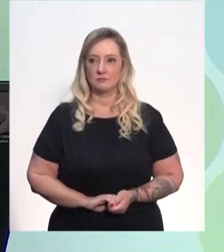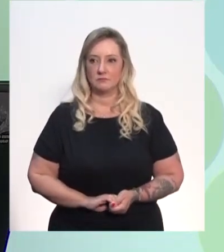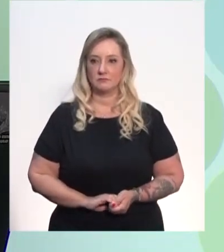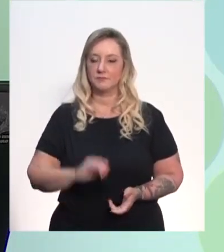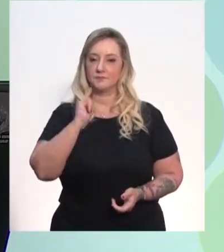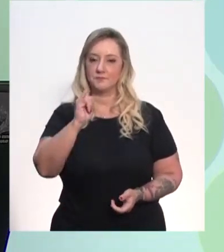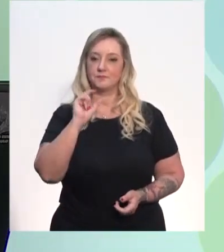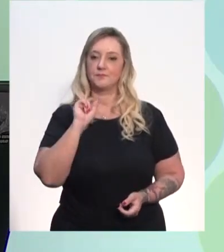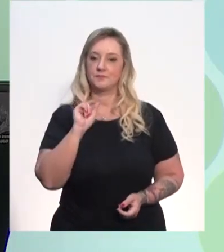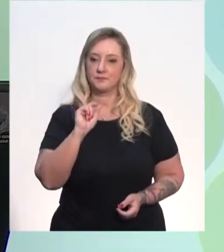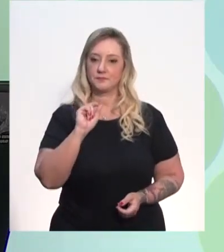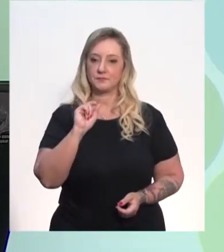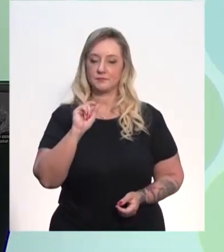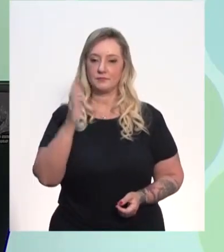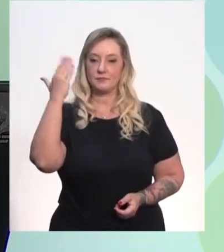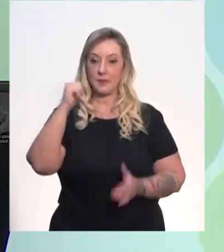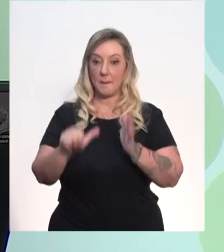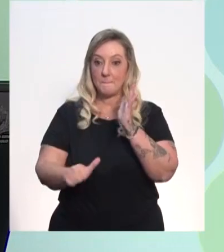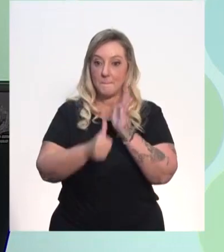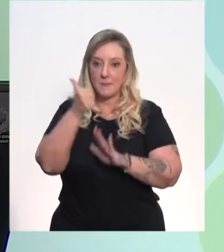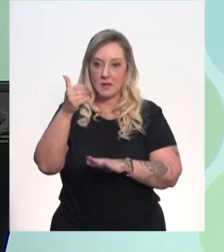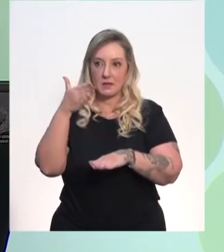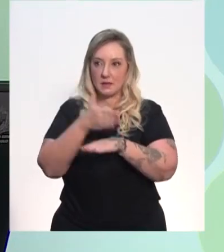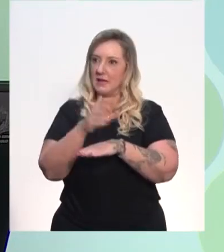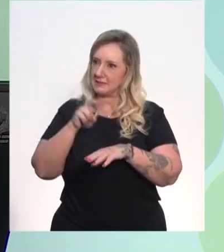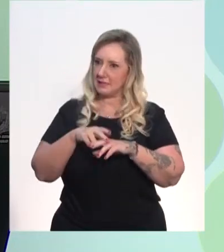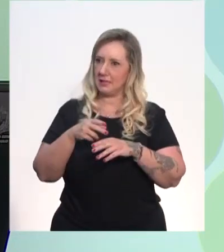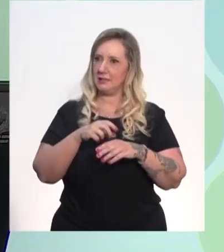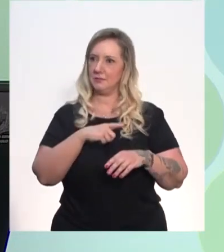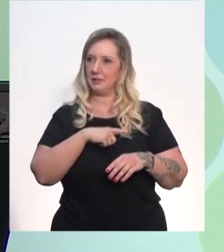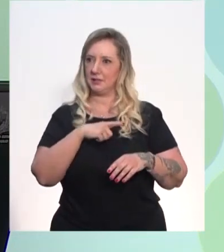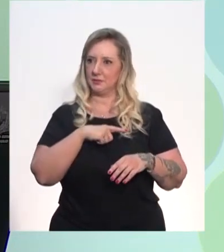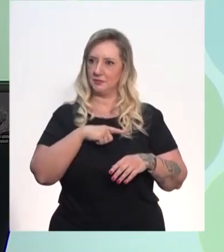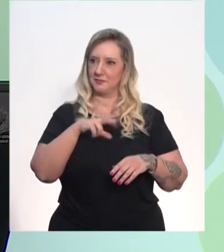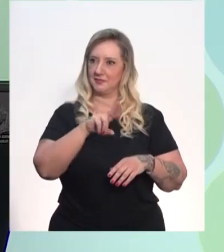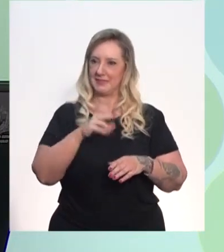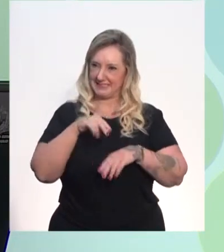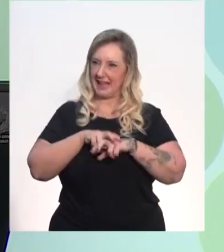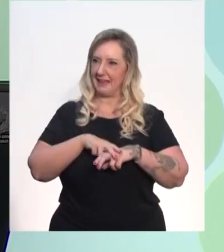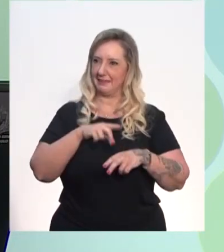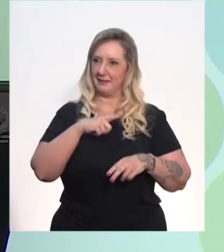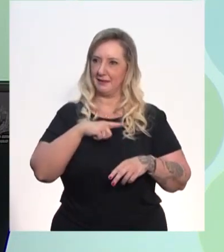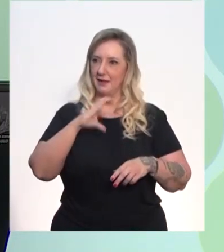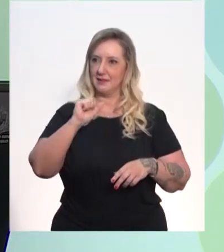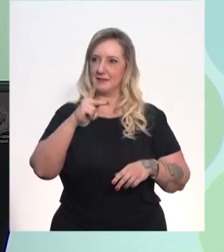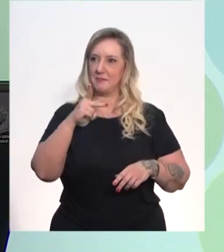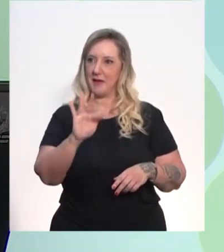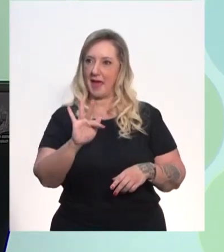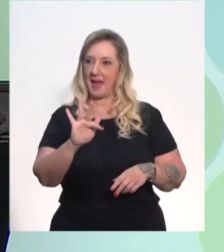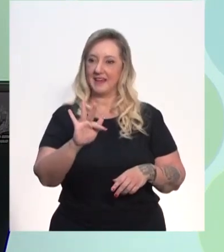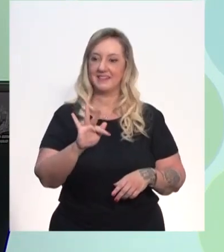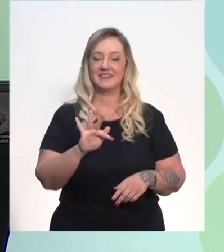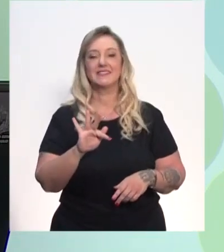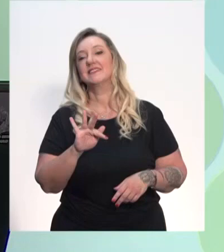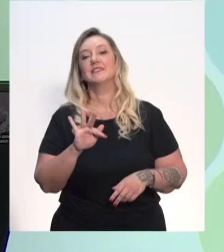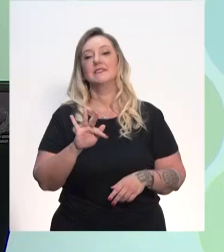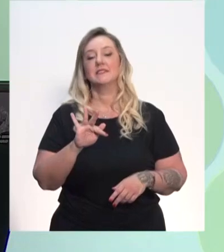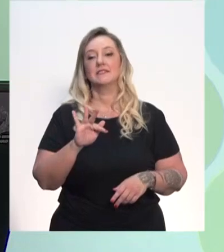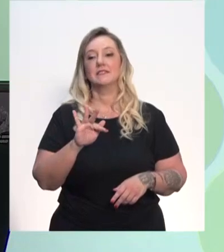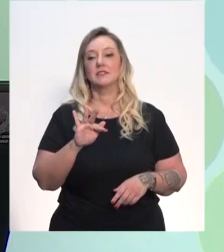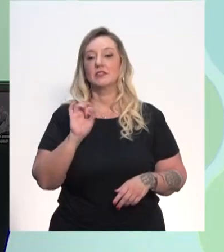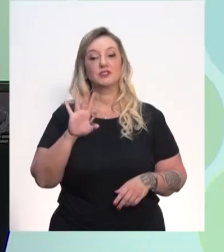tem um campo que é o campo acesso rápido. Vocês podem clicar no AVEFAP Seduc e aí vocês vão entrar